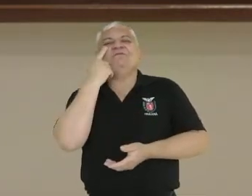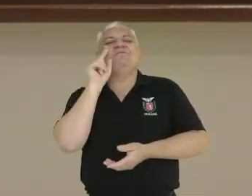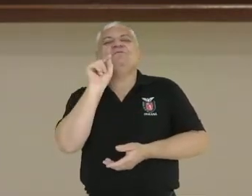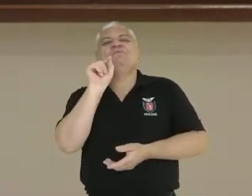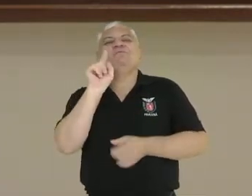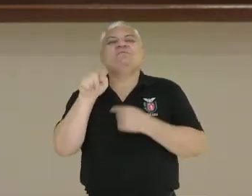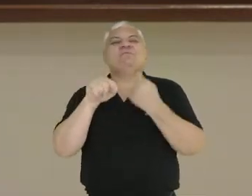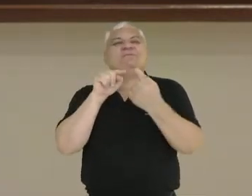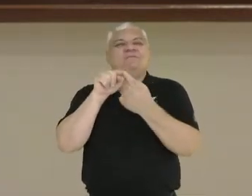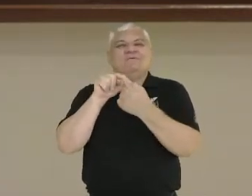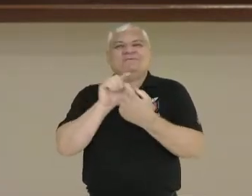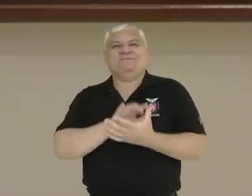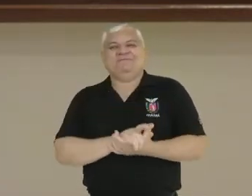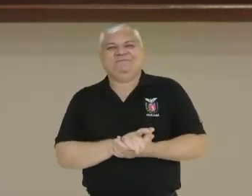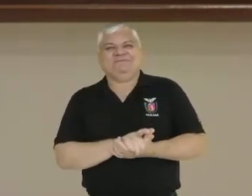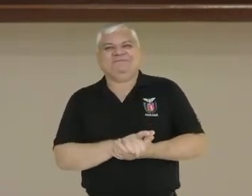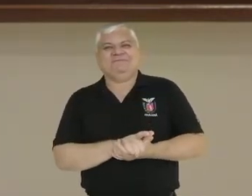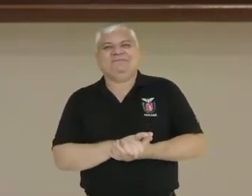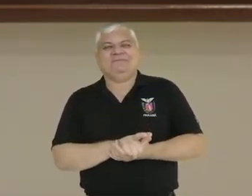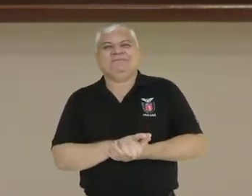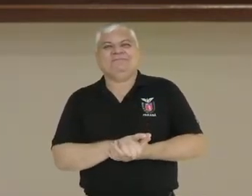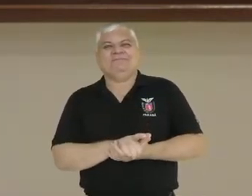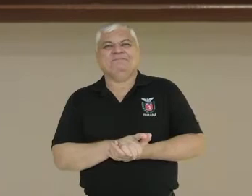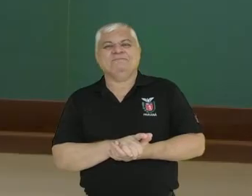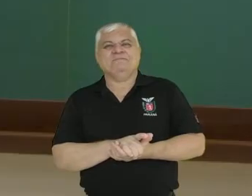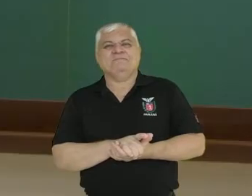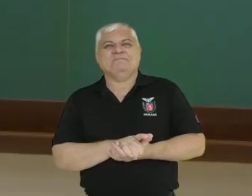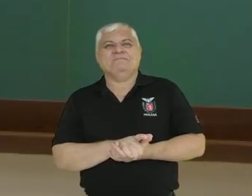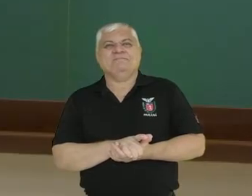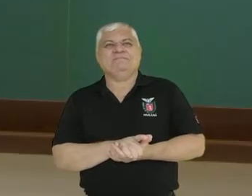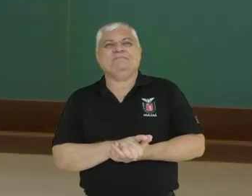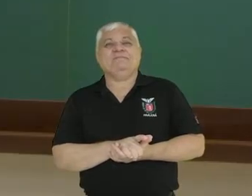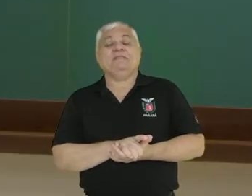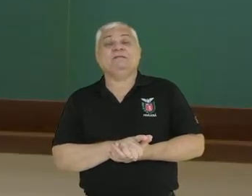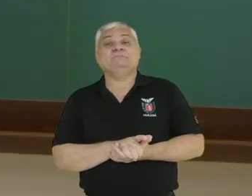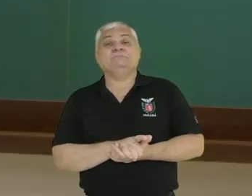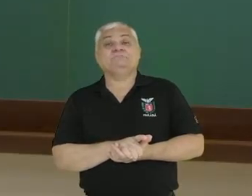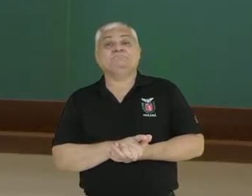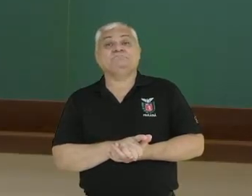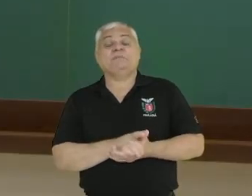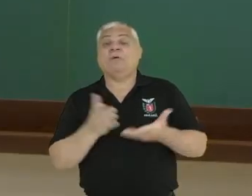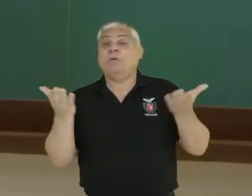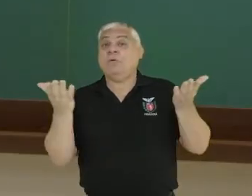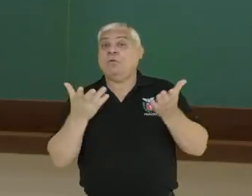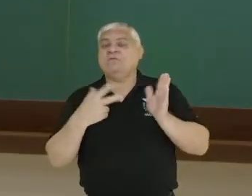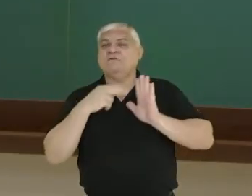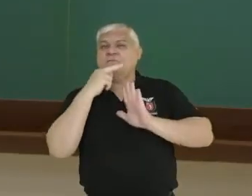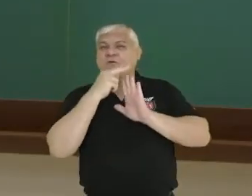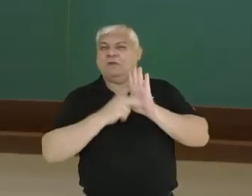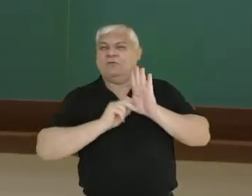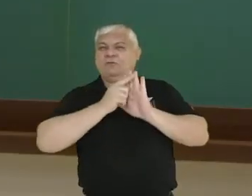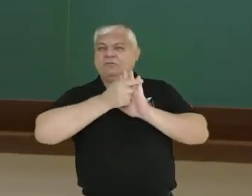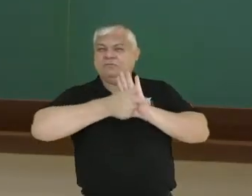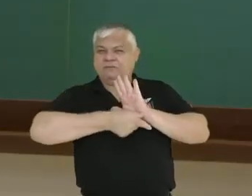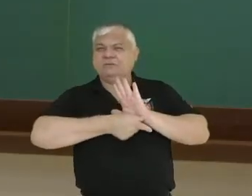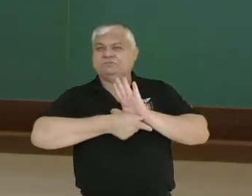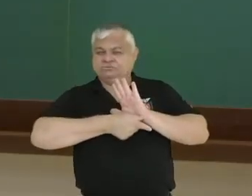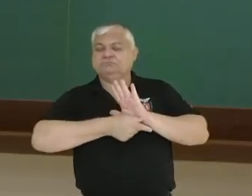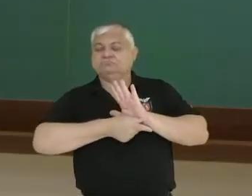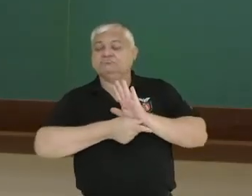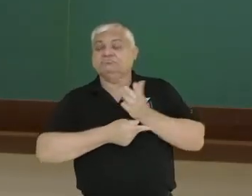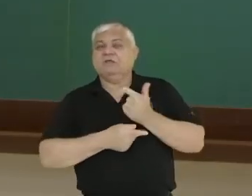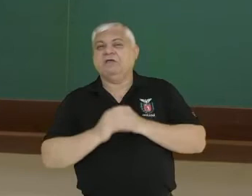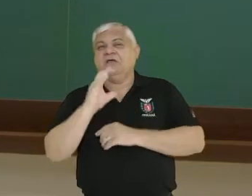os objetivos de hoje. Vamos lá? Bom, faremos a leitura do gênero textual